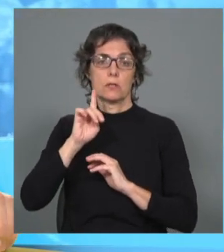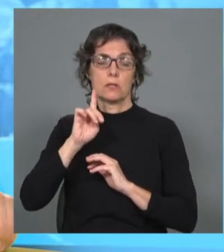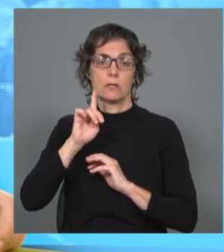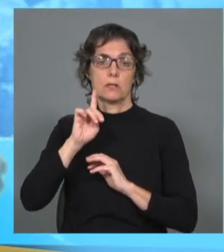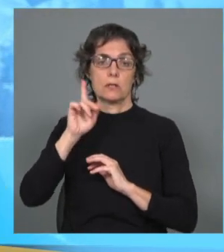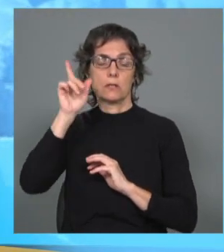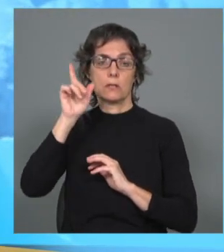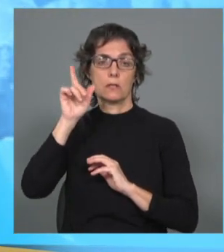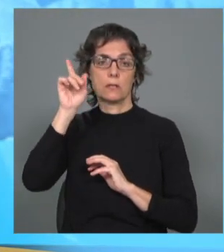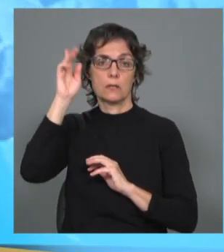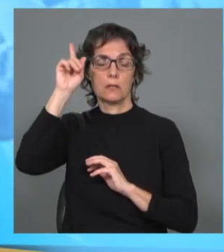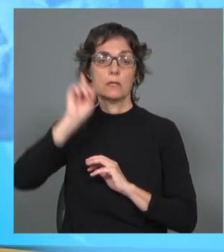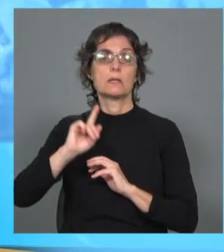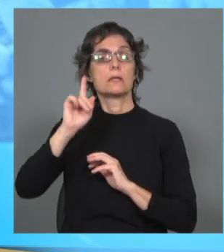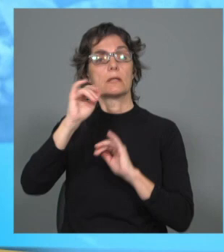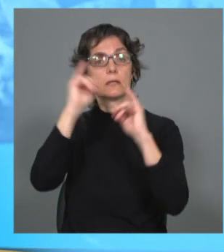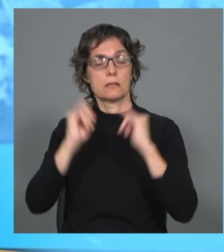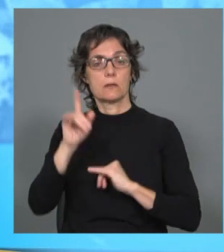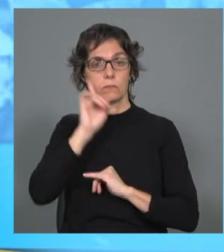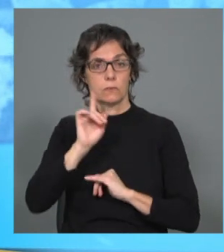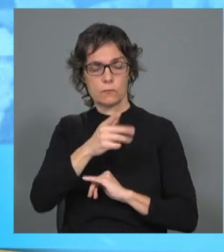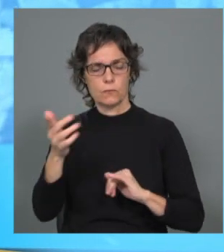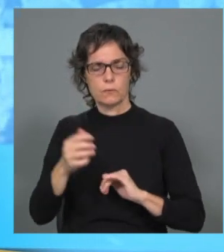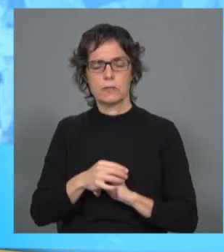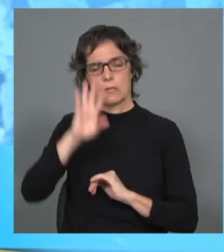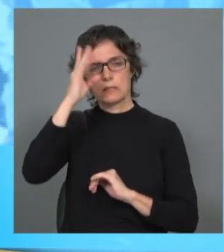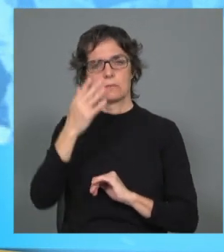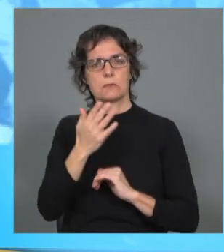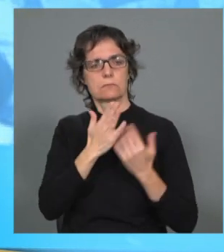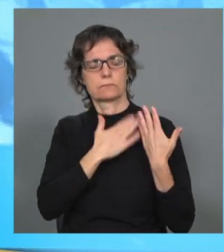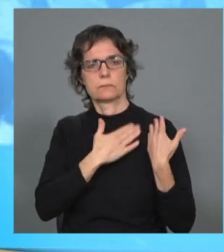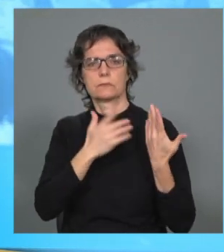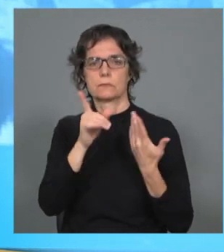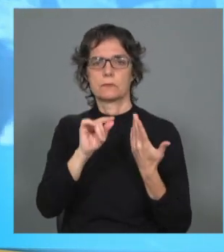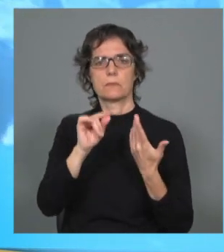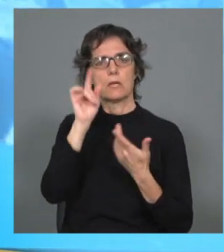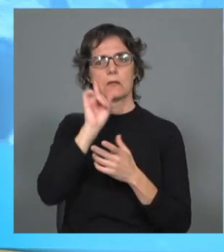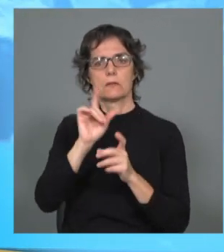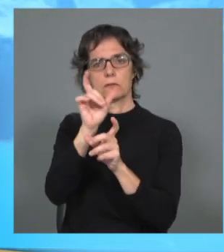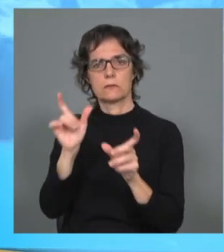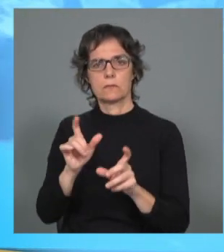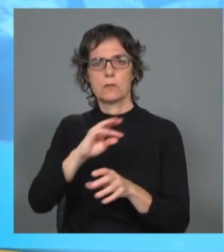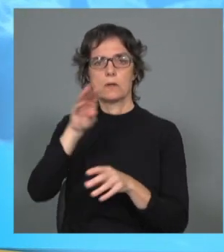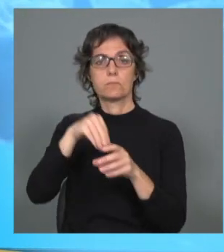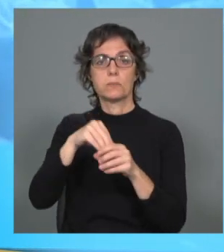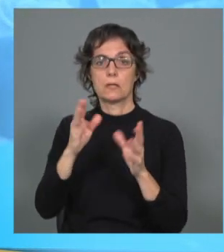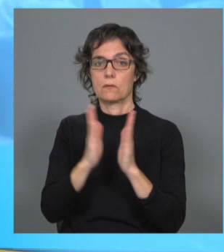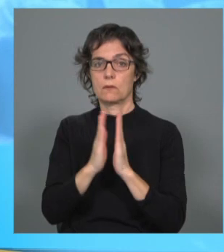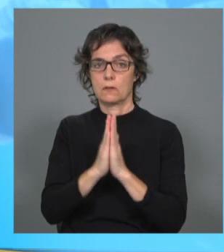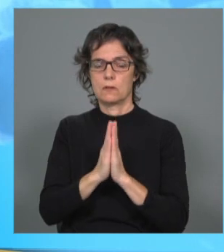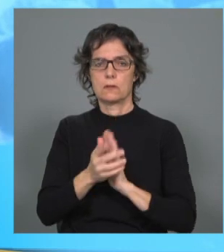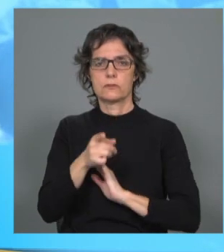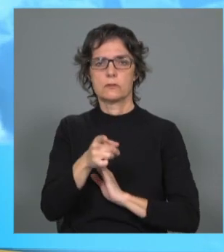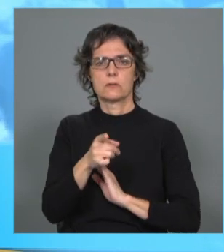para olharmos o papel da mulher na Igreja, um tema que lhe é particularmente próximo, acredito. E por que sentiu